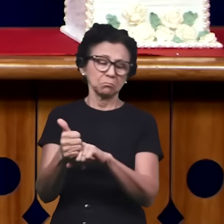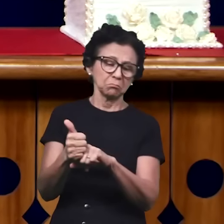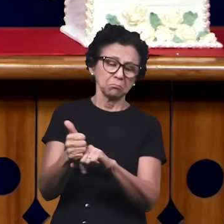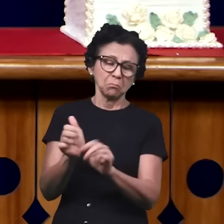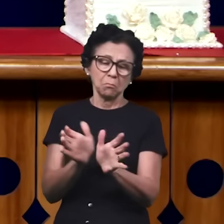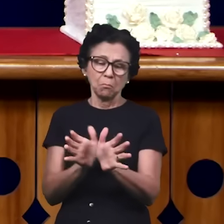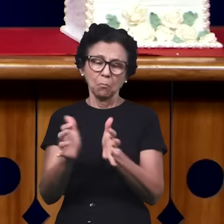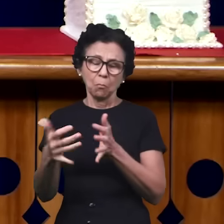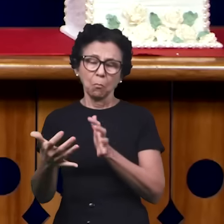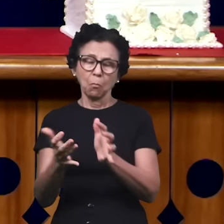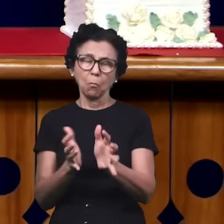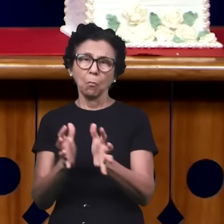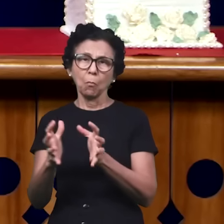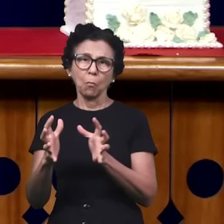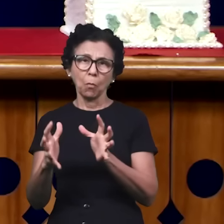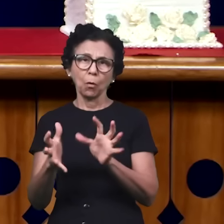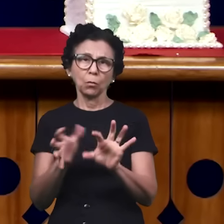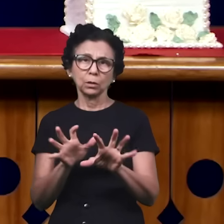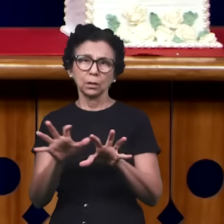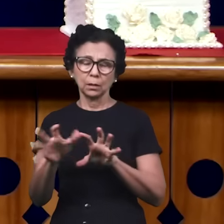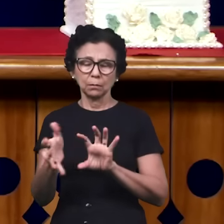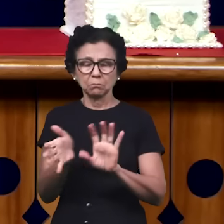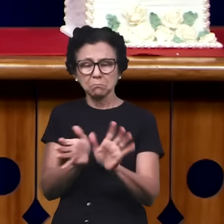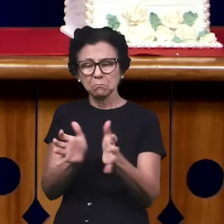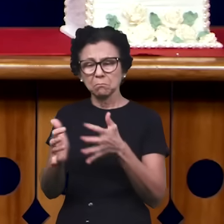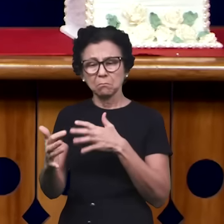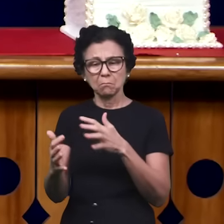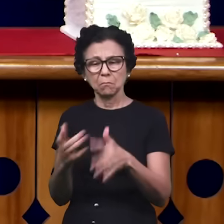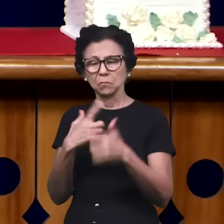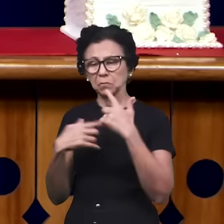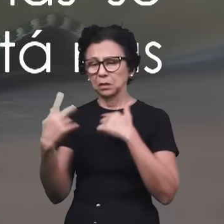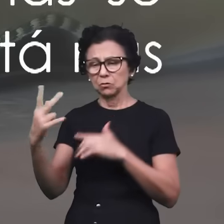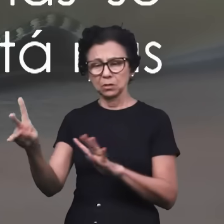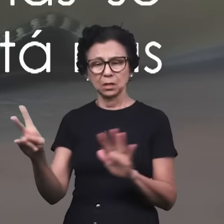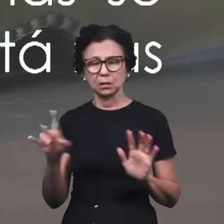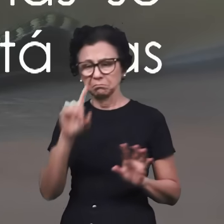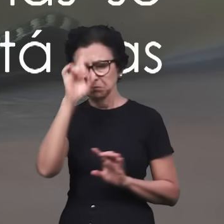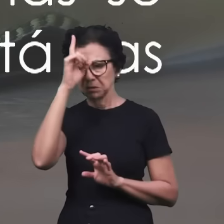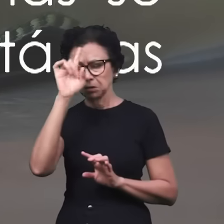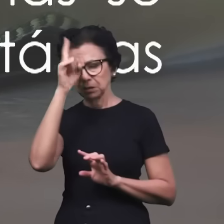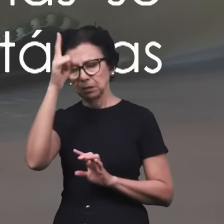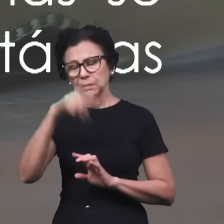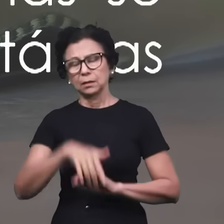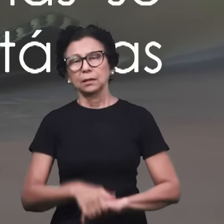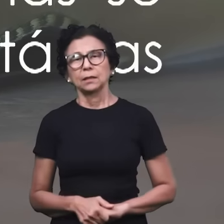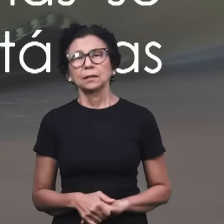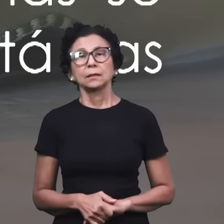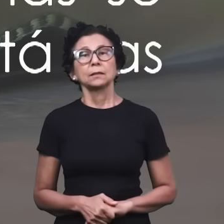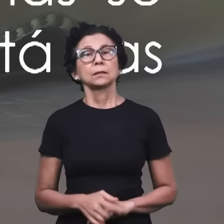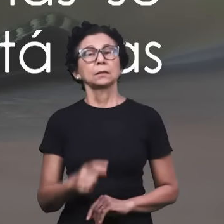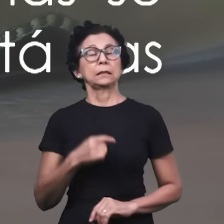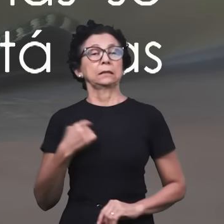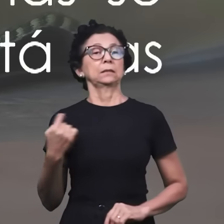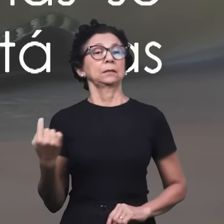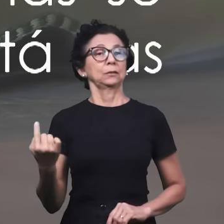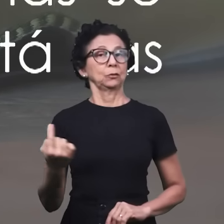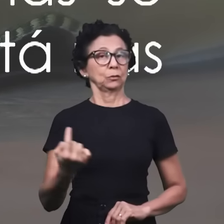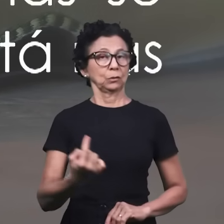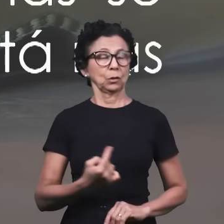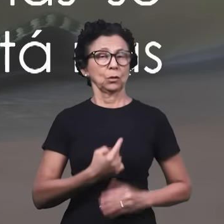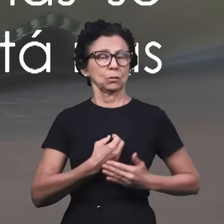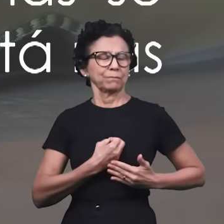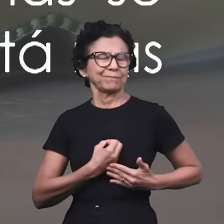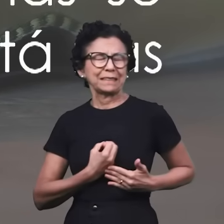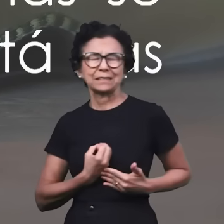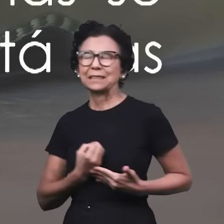que ele quer. Então, quando nós nos colocamos nas mãos do Senhor, exaurindo da nossa própria vontade, daquilo que é a